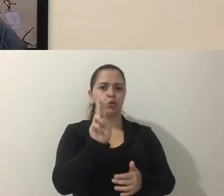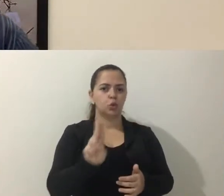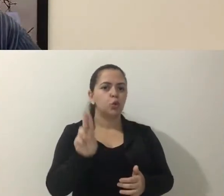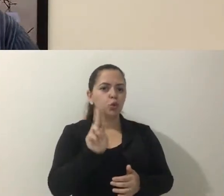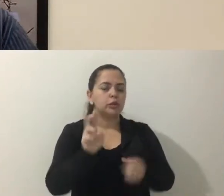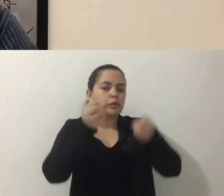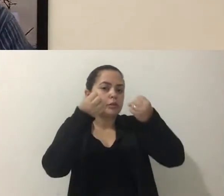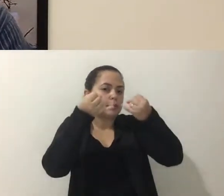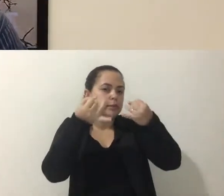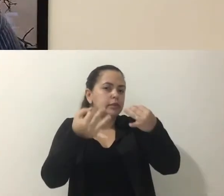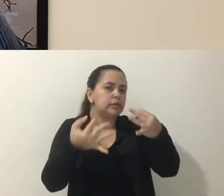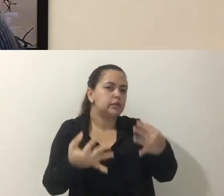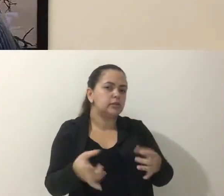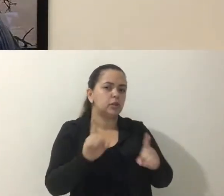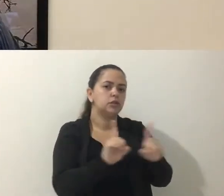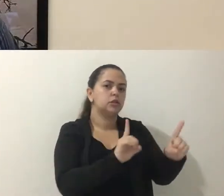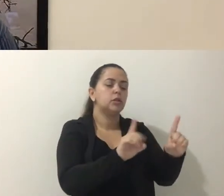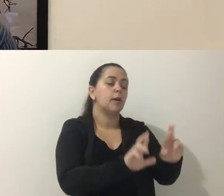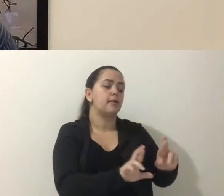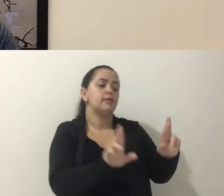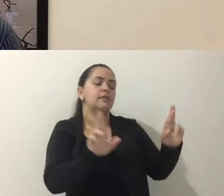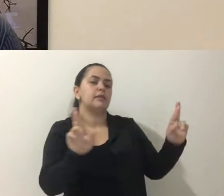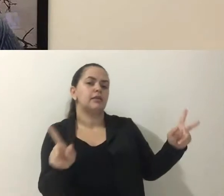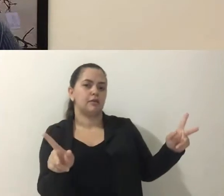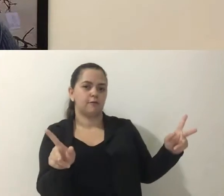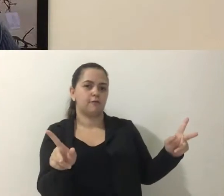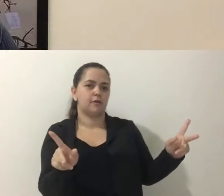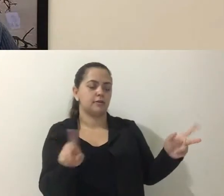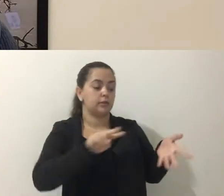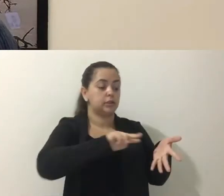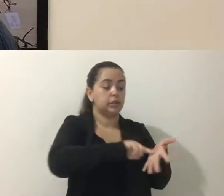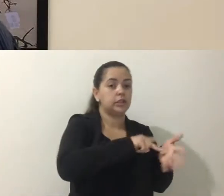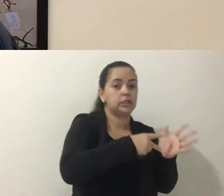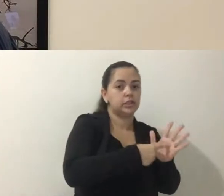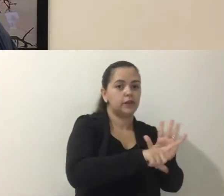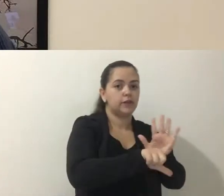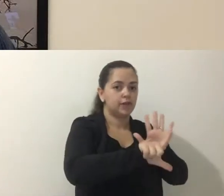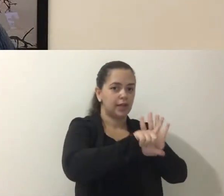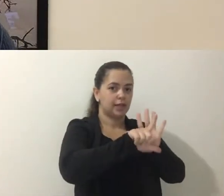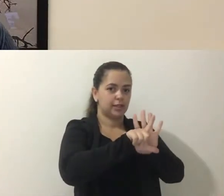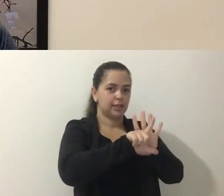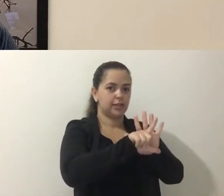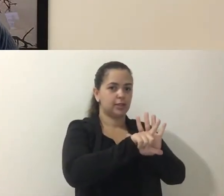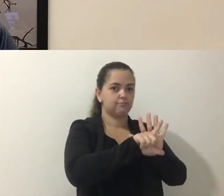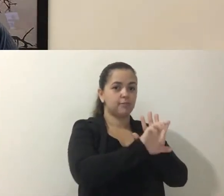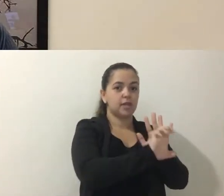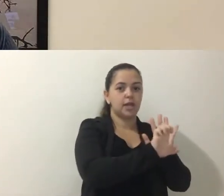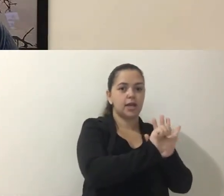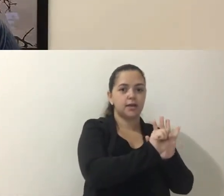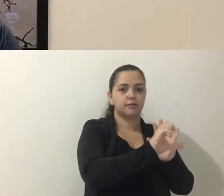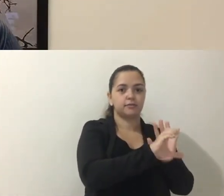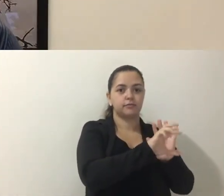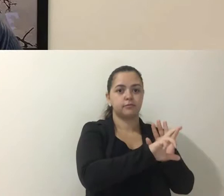para falar aos seus discípulos da diferença da interpretação da lei pelos